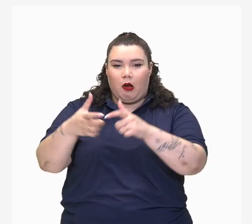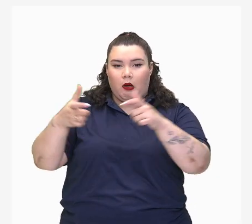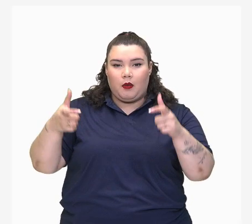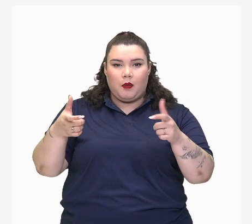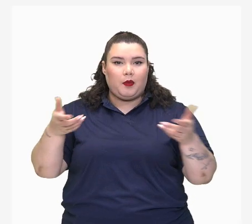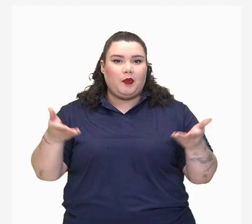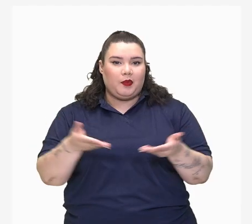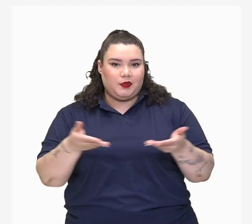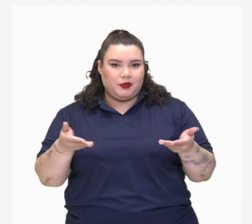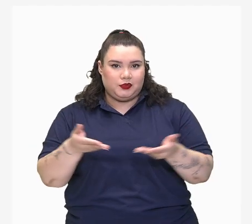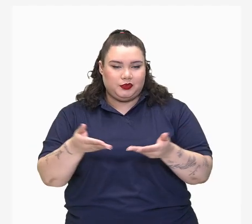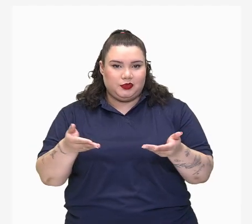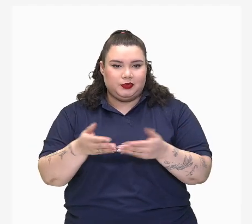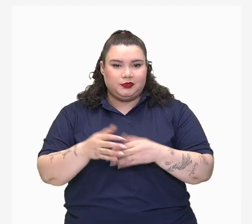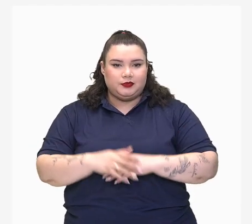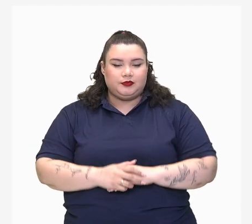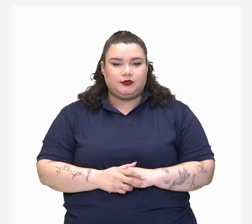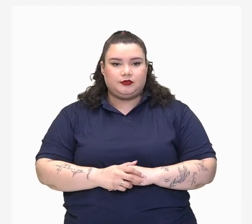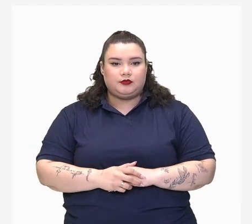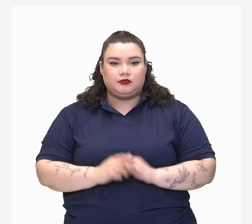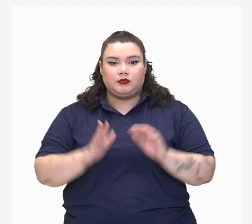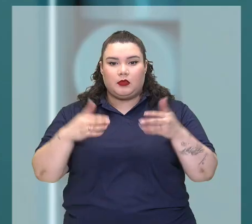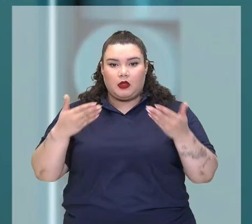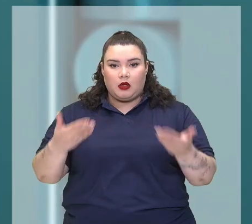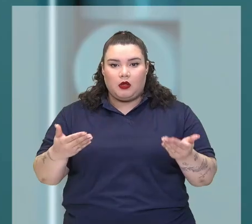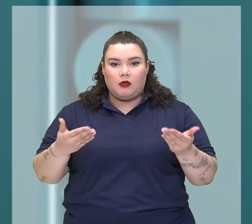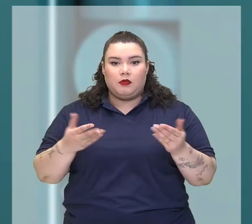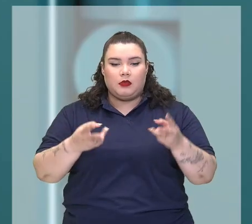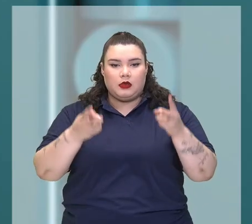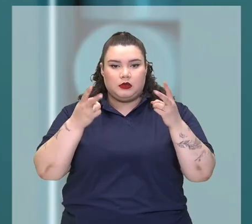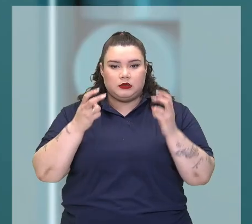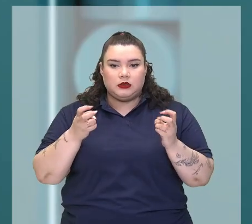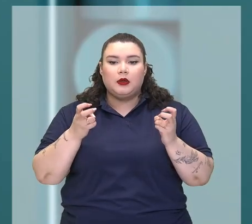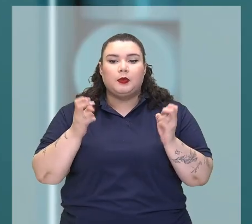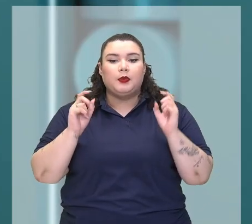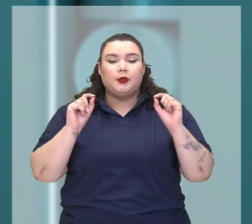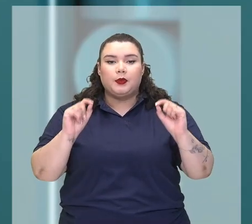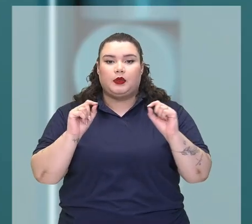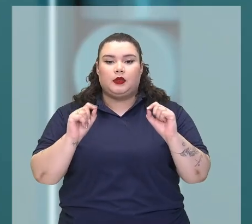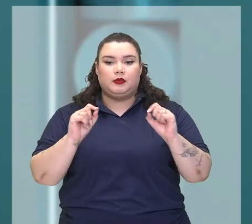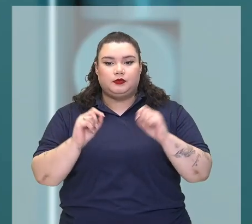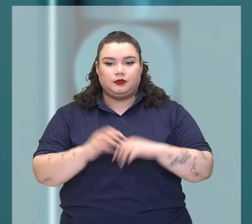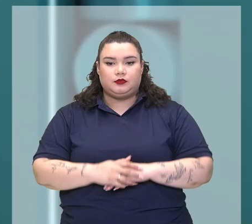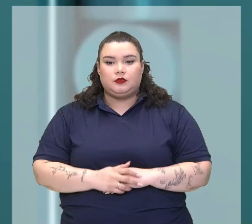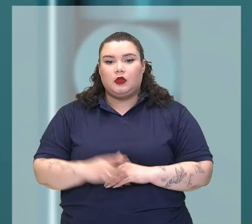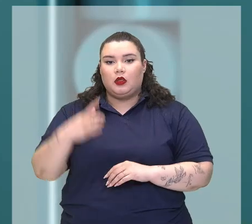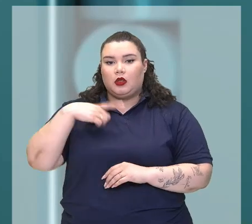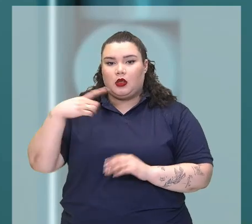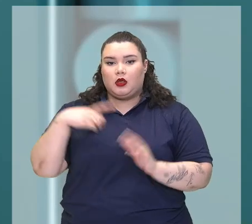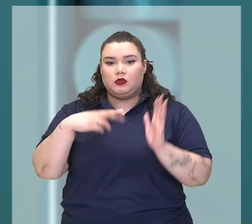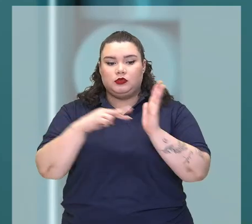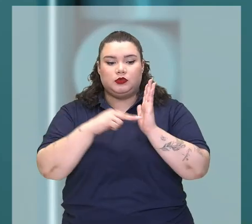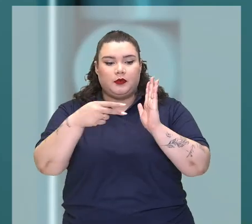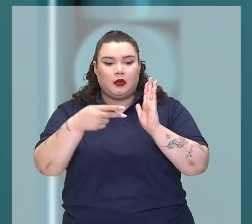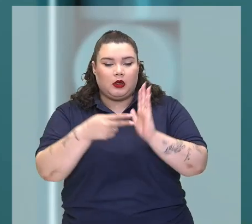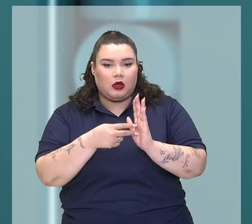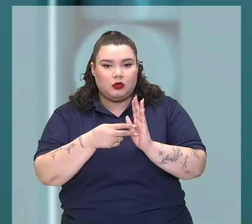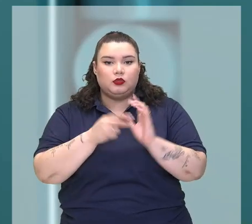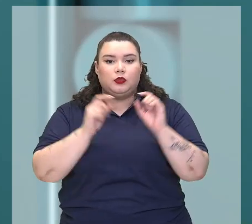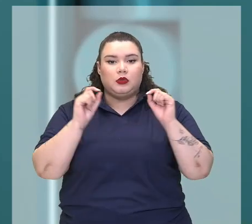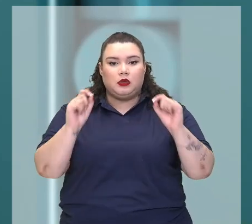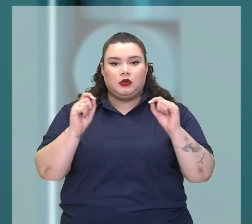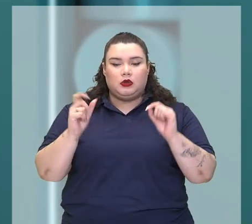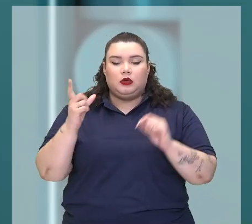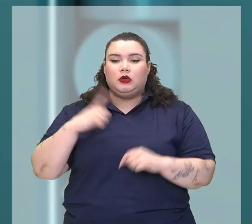hoje. Olha aí, totalmente, turma, se vocês estão observando, temos o sentido denotativo. Quem